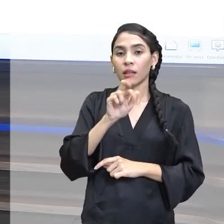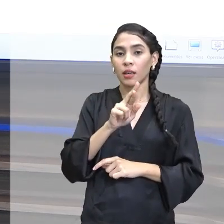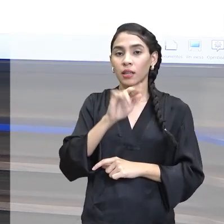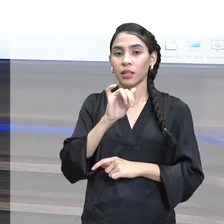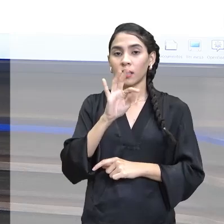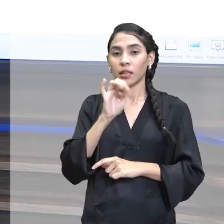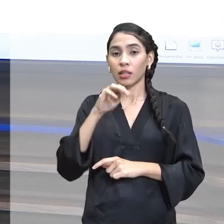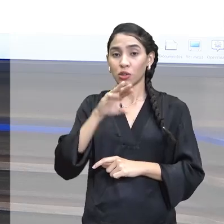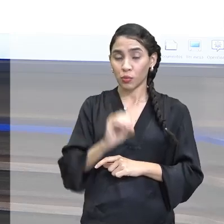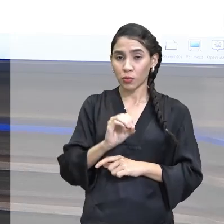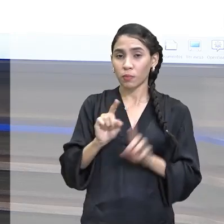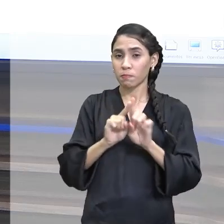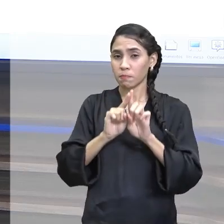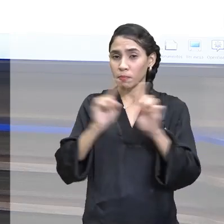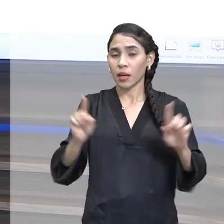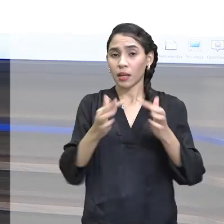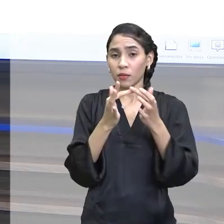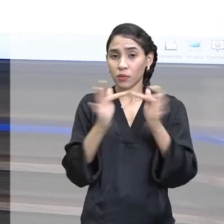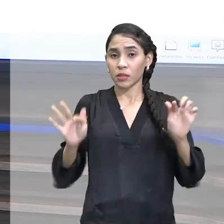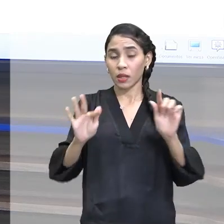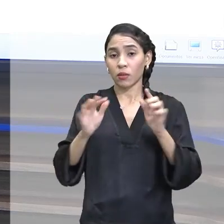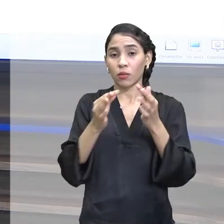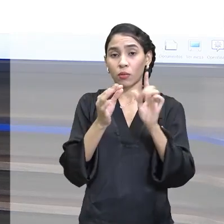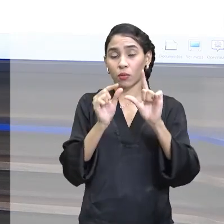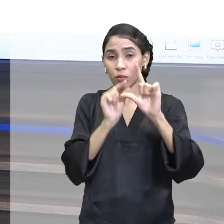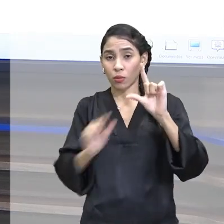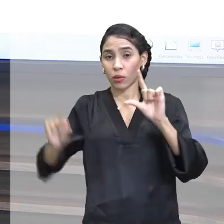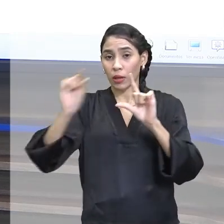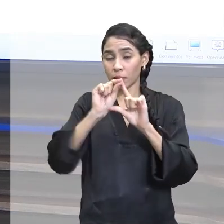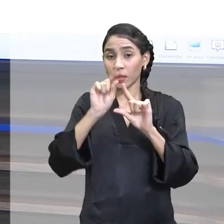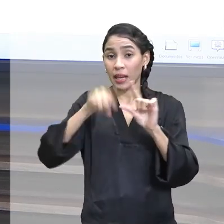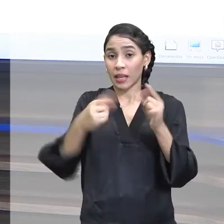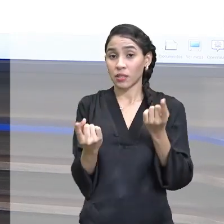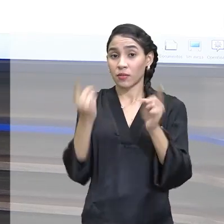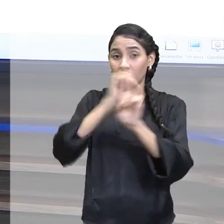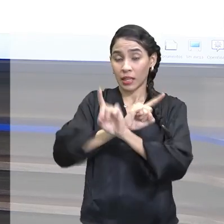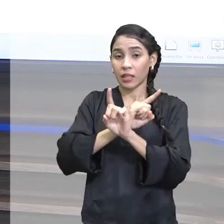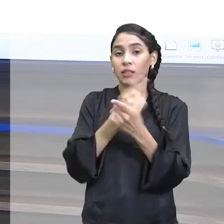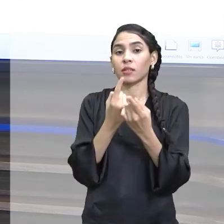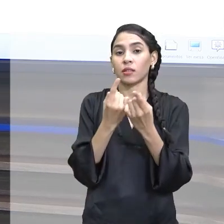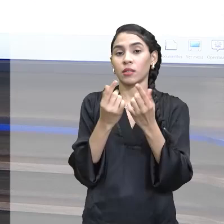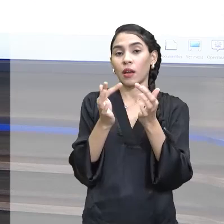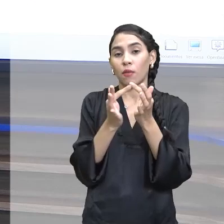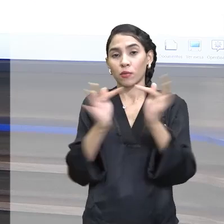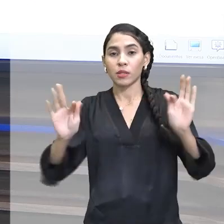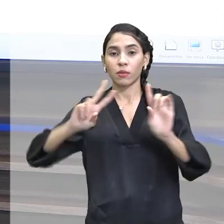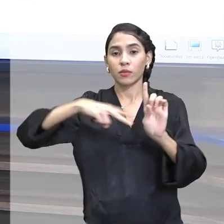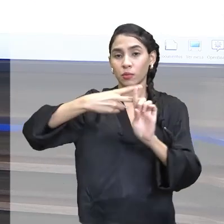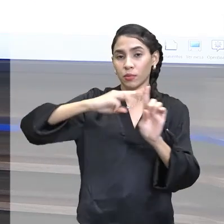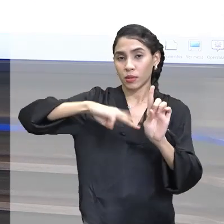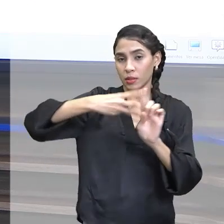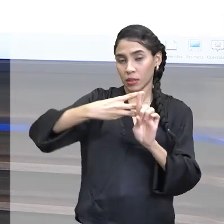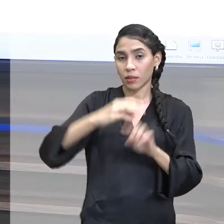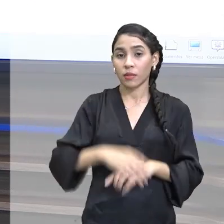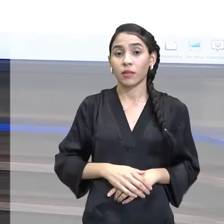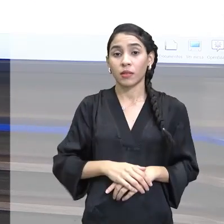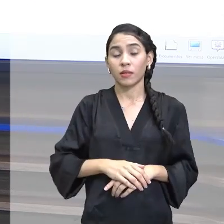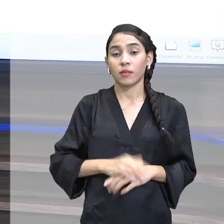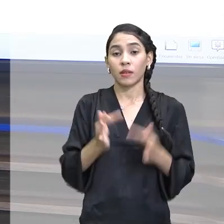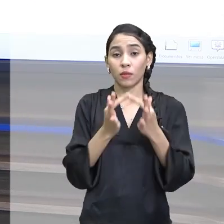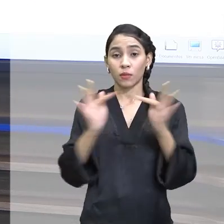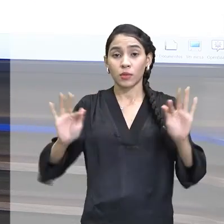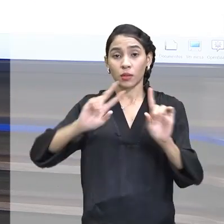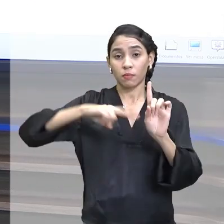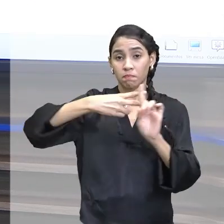destacar aqui é que a função logarítmica, ela é o inverso da função exponencial. Então lembre-se, a função exponencial, sua